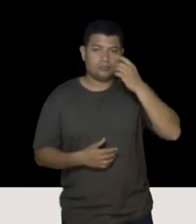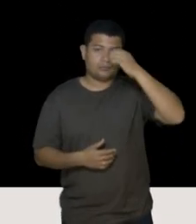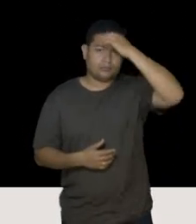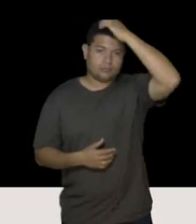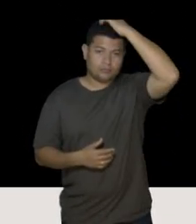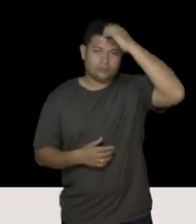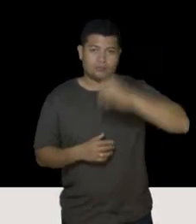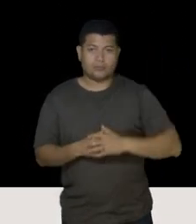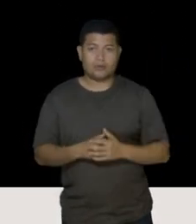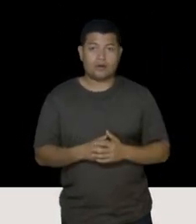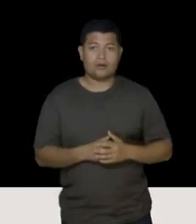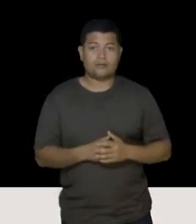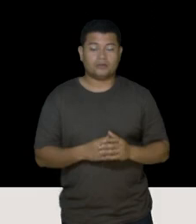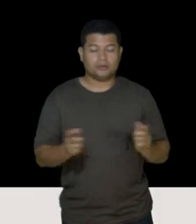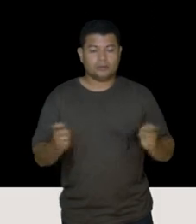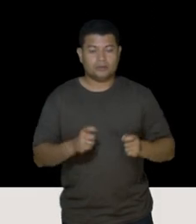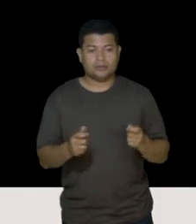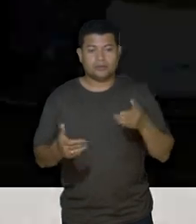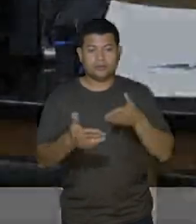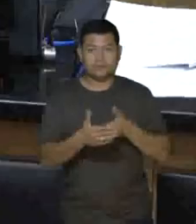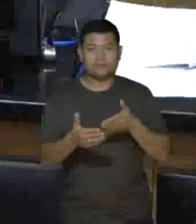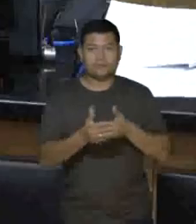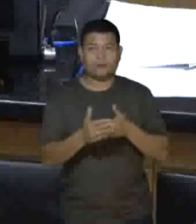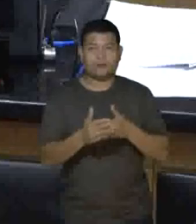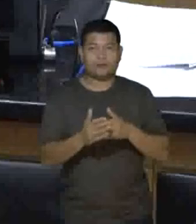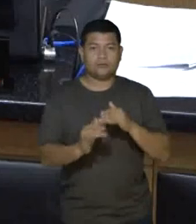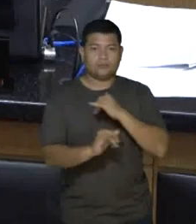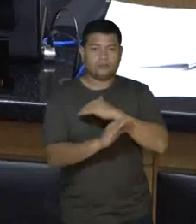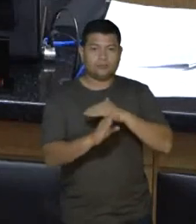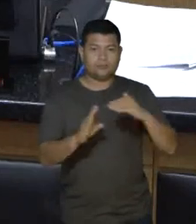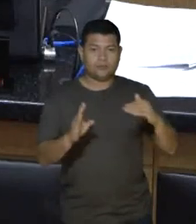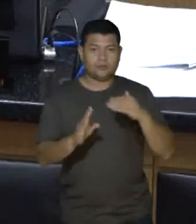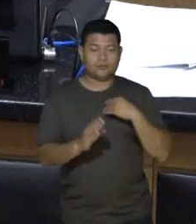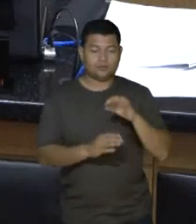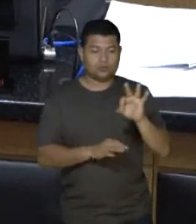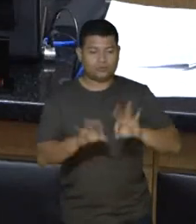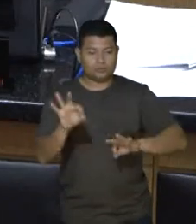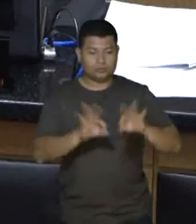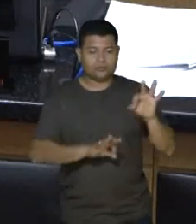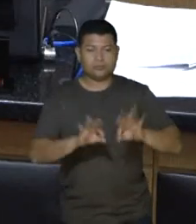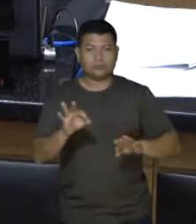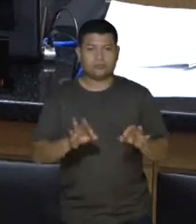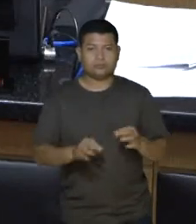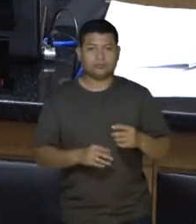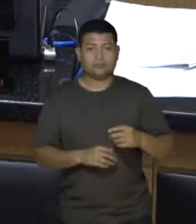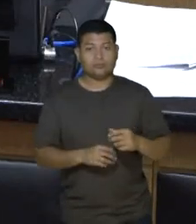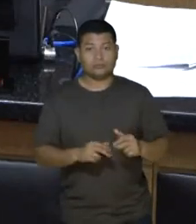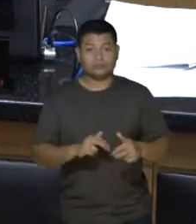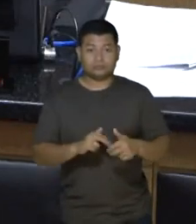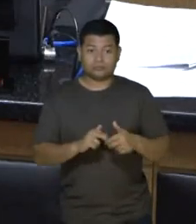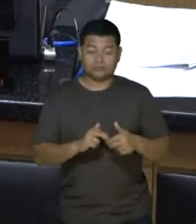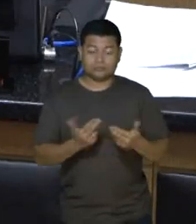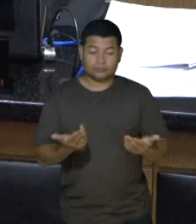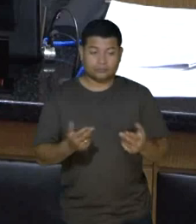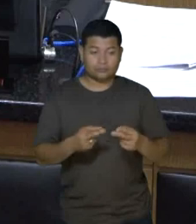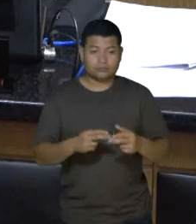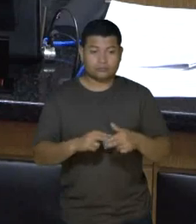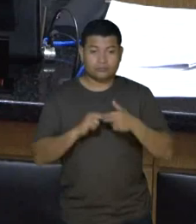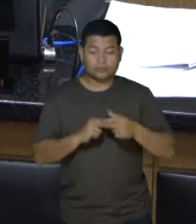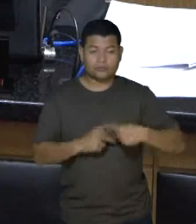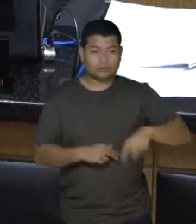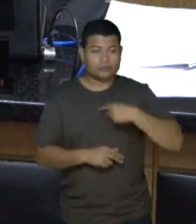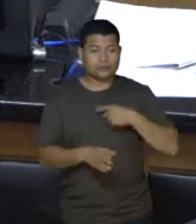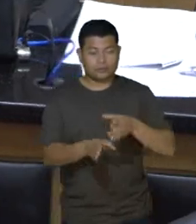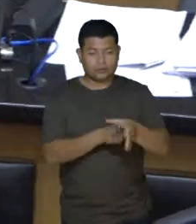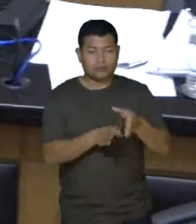é veto parcial. E foi só um ajuste que foi feito, e então a gente recomenda veto, manutenção